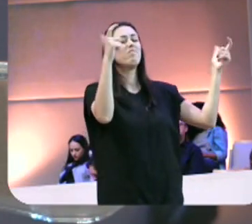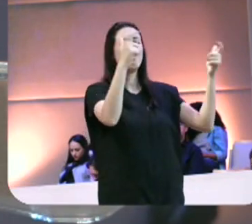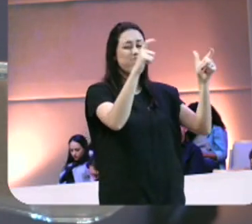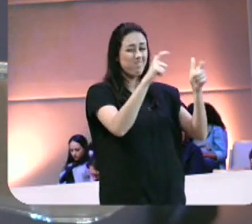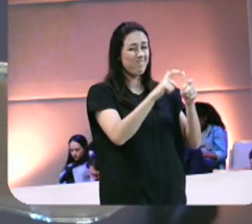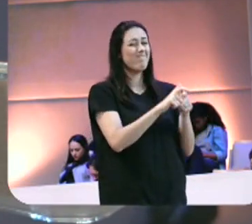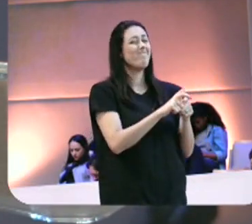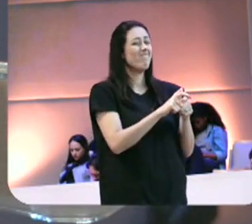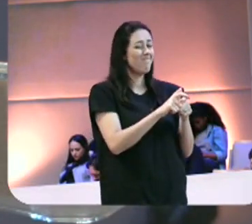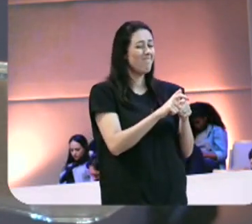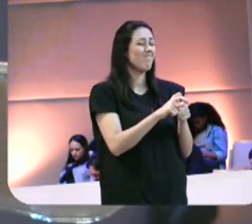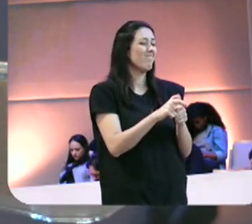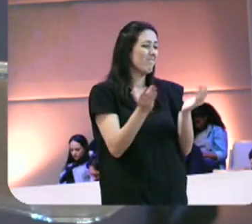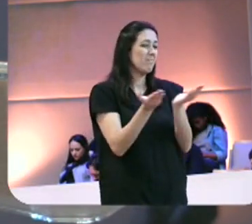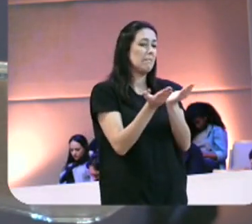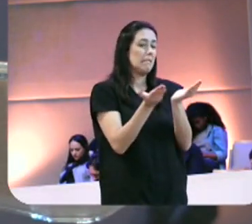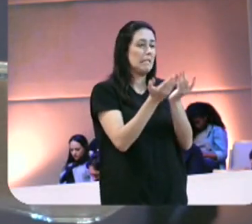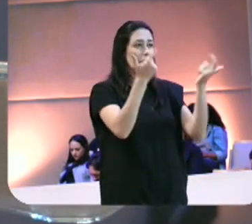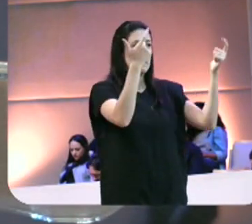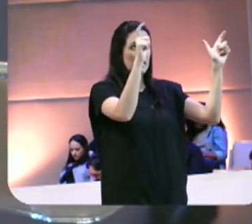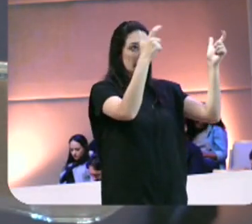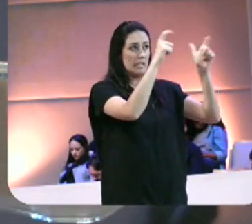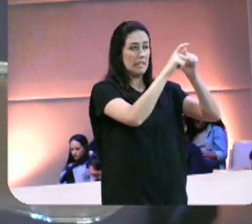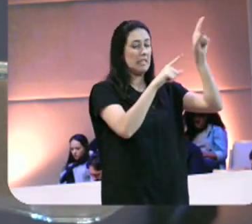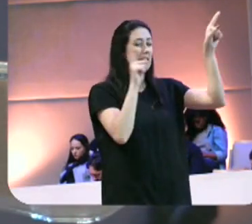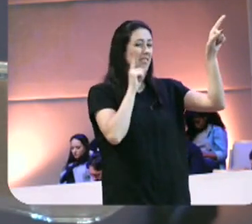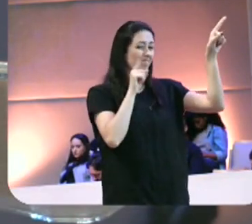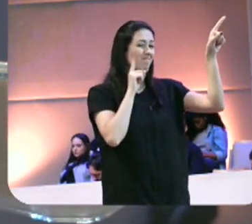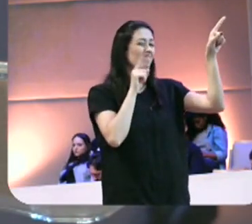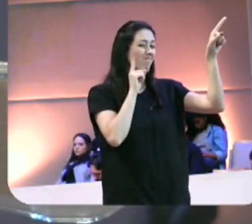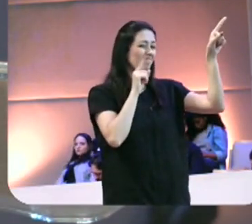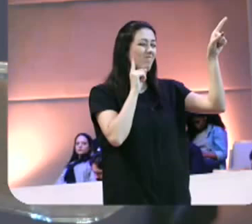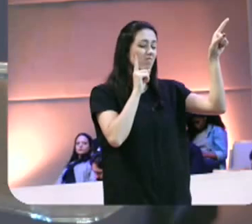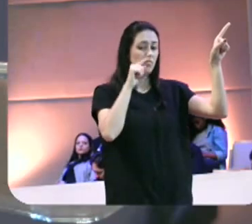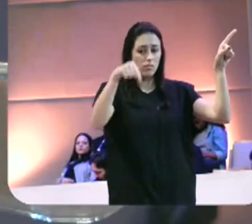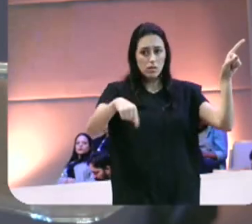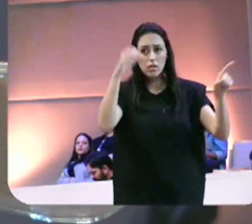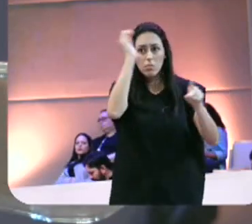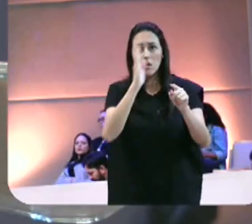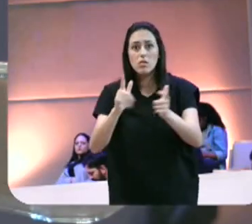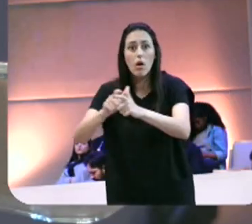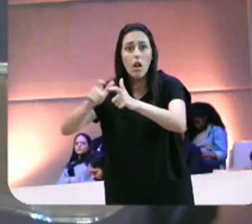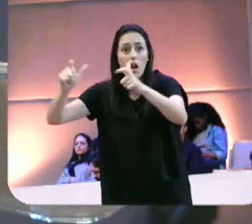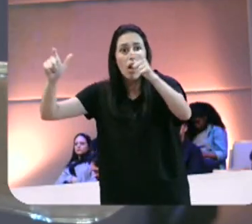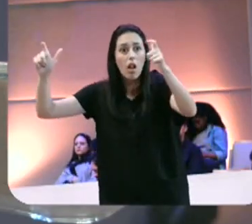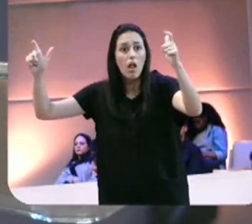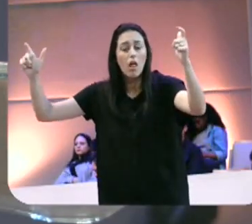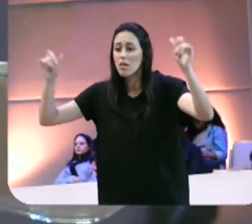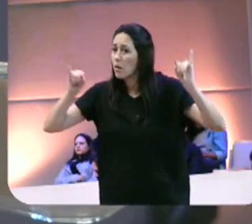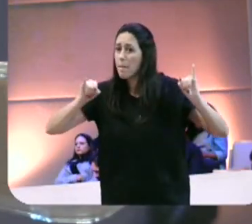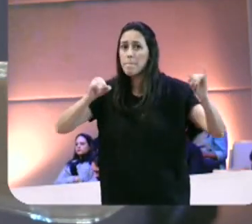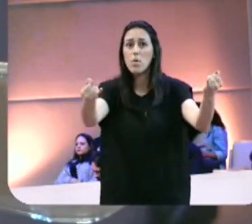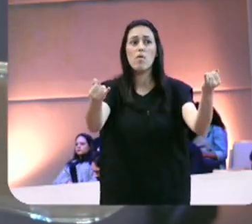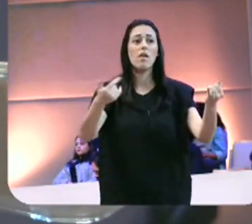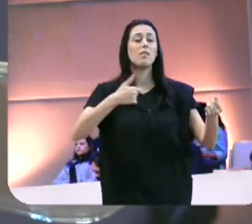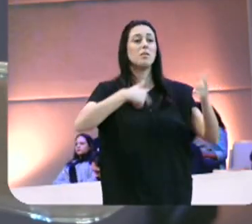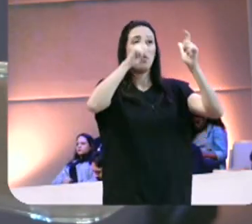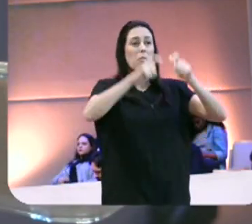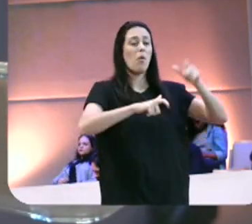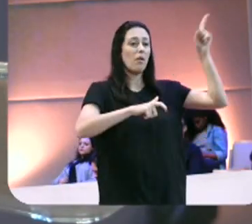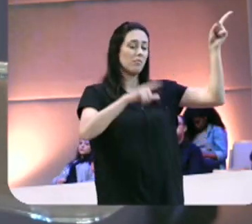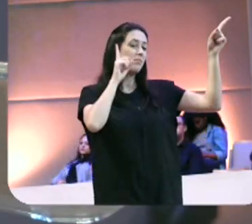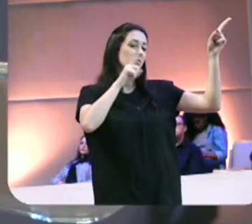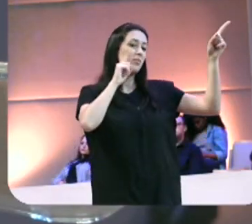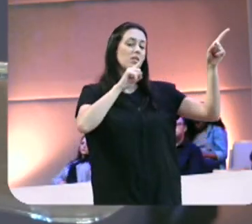fluxo está baixando, enquanto na nossa nação o fluxo está aumentando. Irmãos, eu morava no Texas